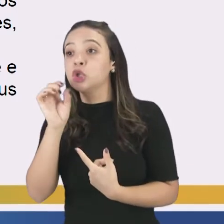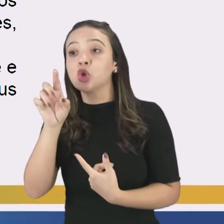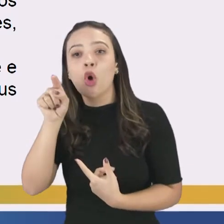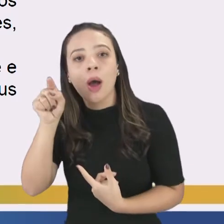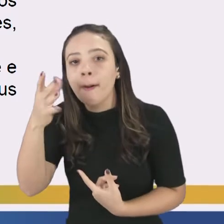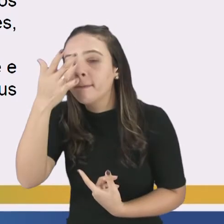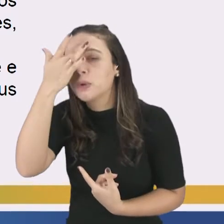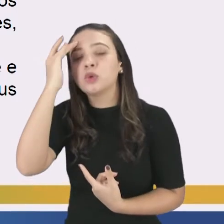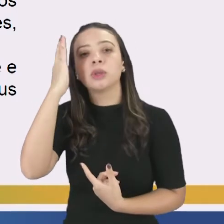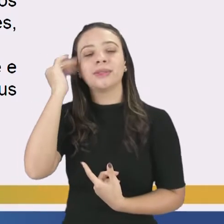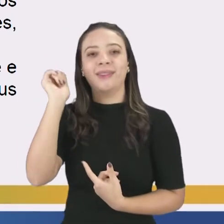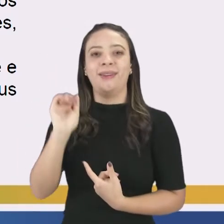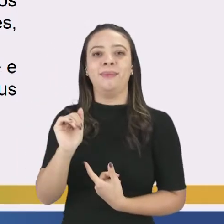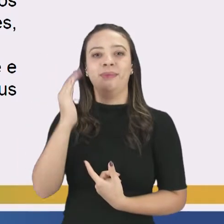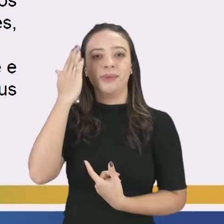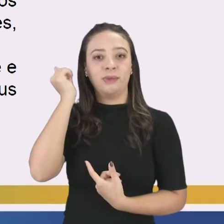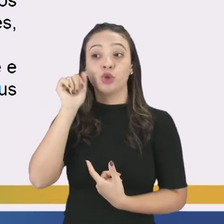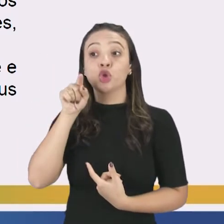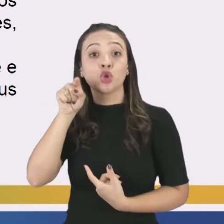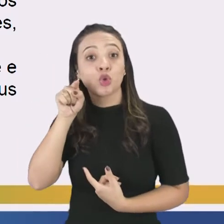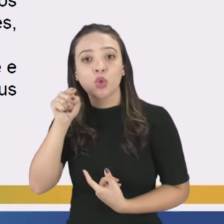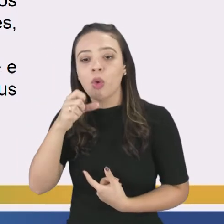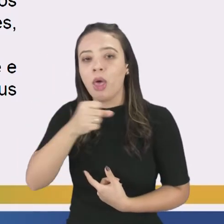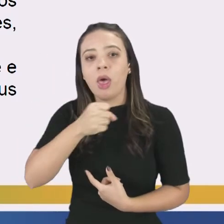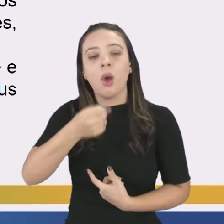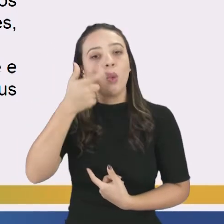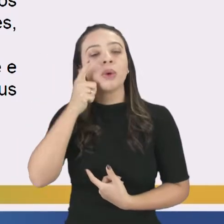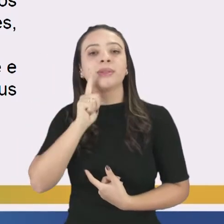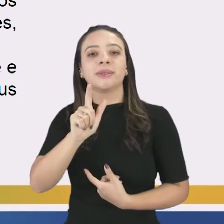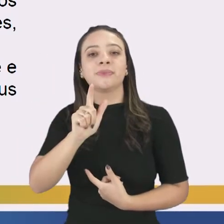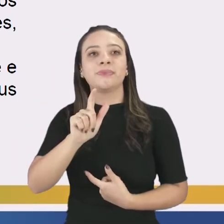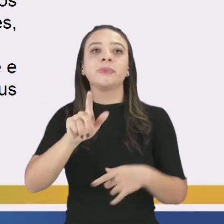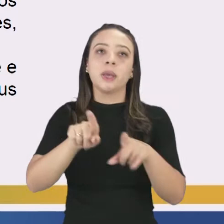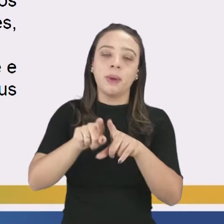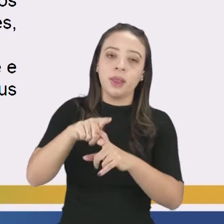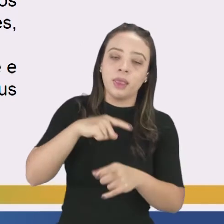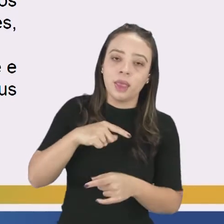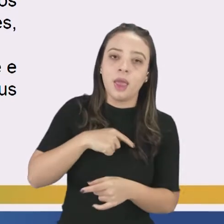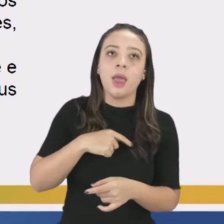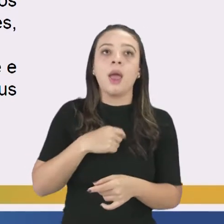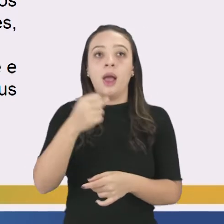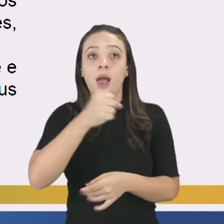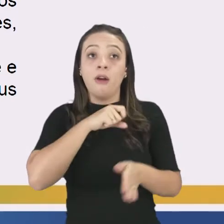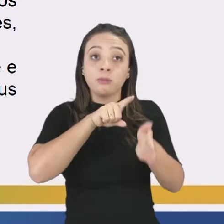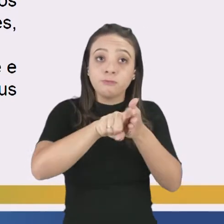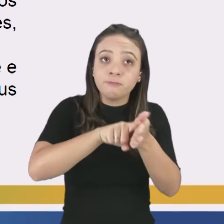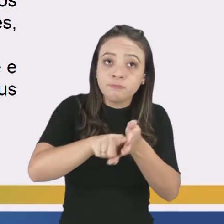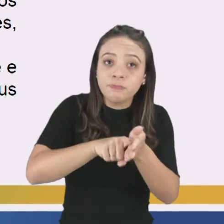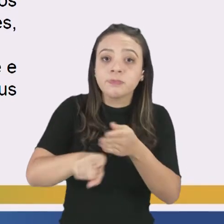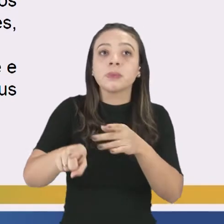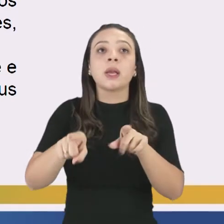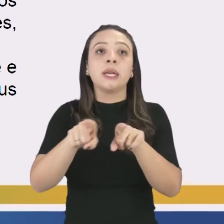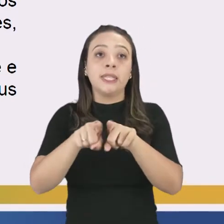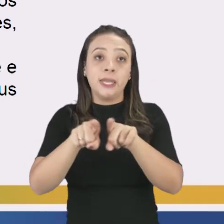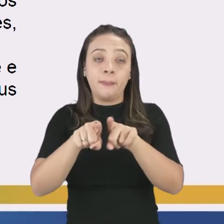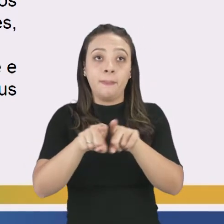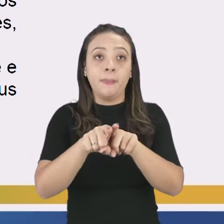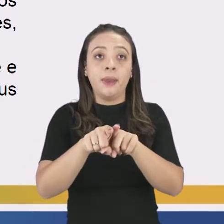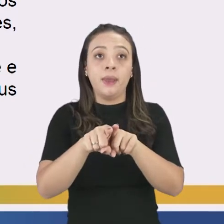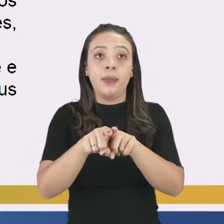sabe, só aquele jornal conseguiu. Temos a entrevista de pesquisa, a opinativa e de personalidade. A